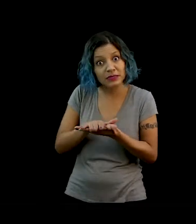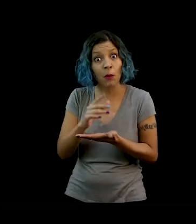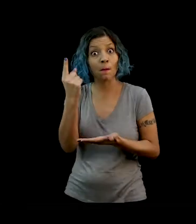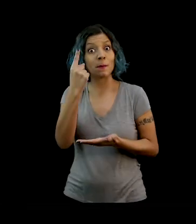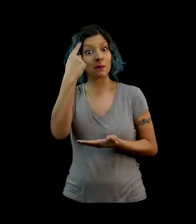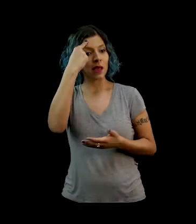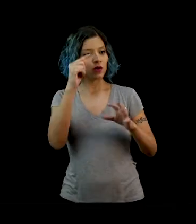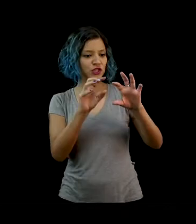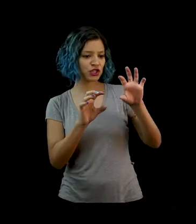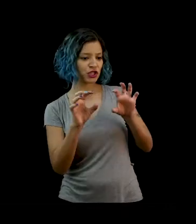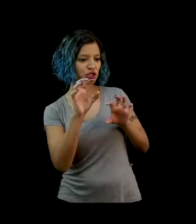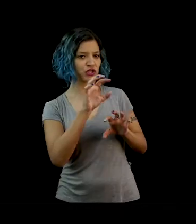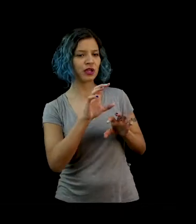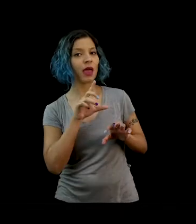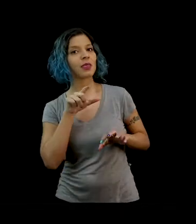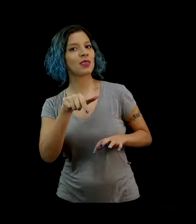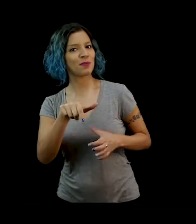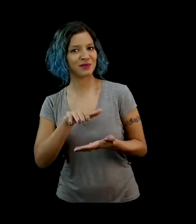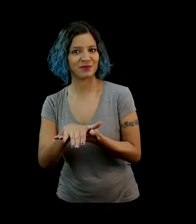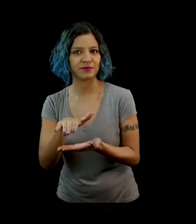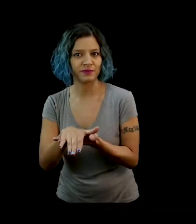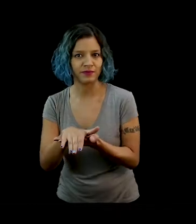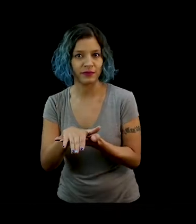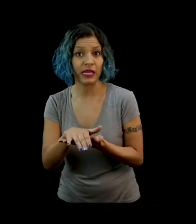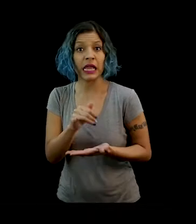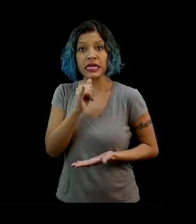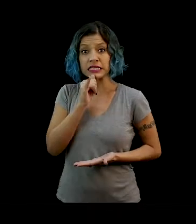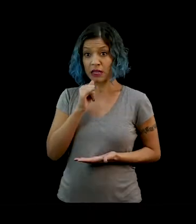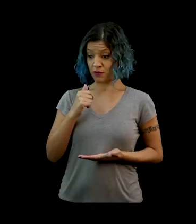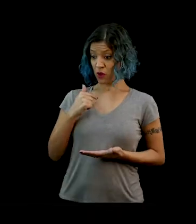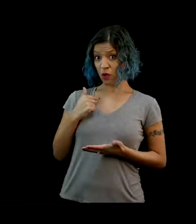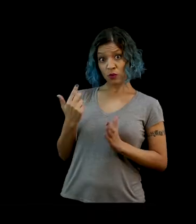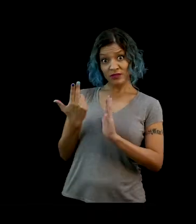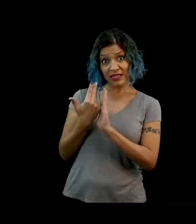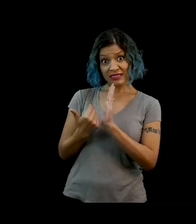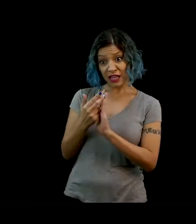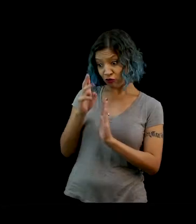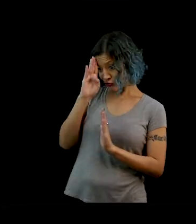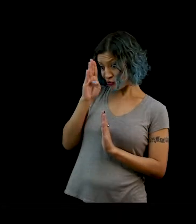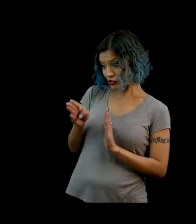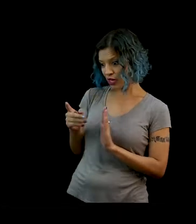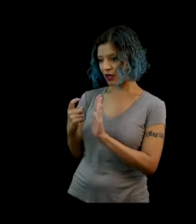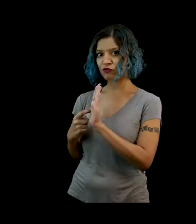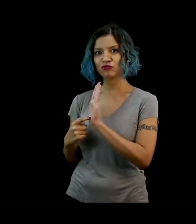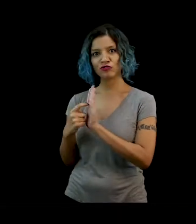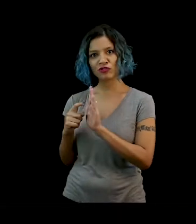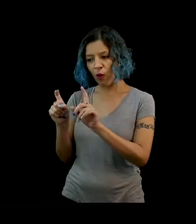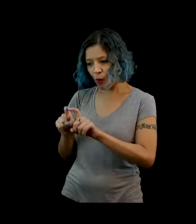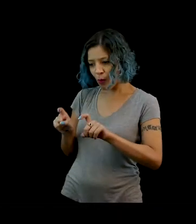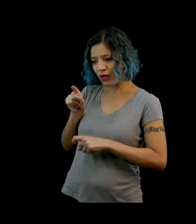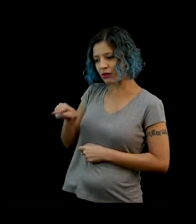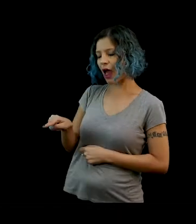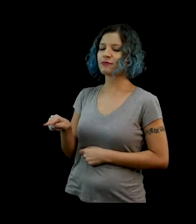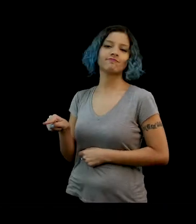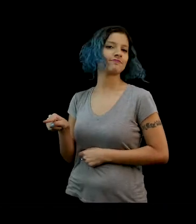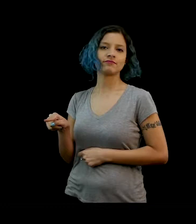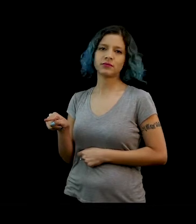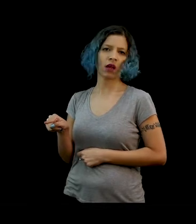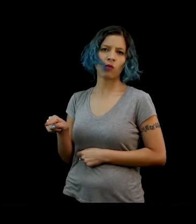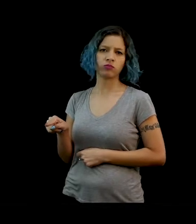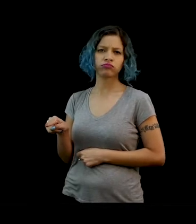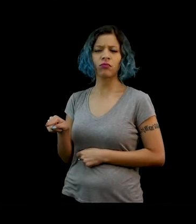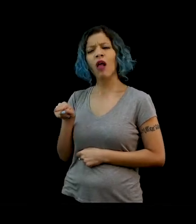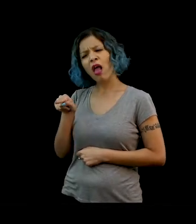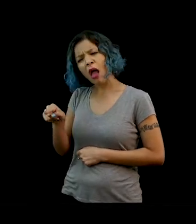para o digital eu acredito que O que O resultado é muito bom mas para mim assim não condiz com o meu jeito